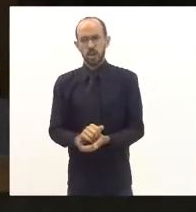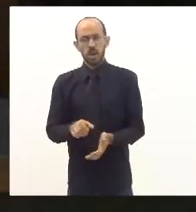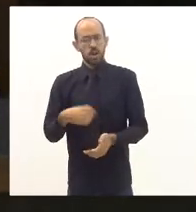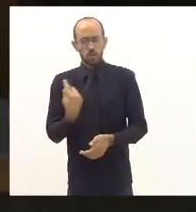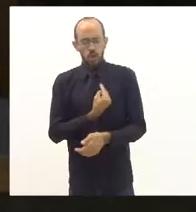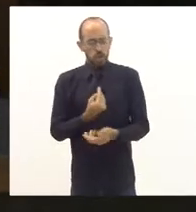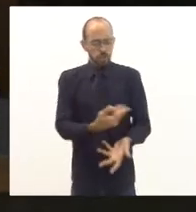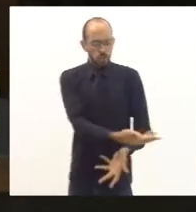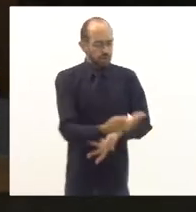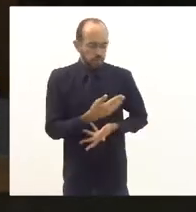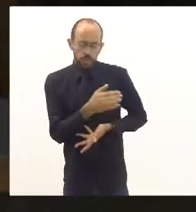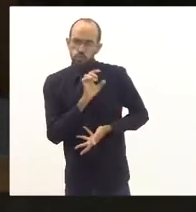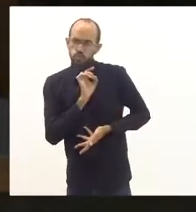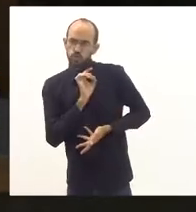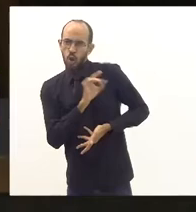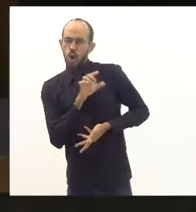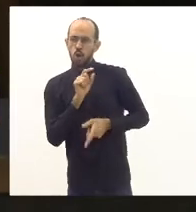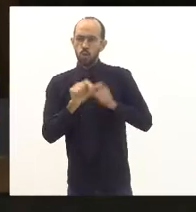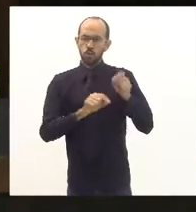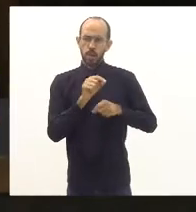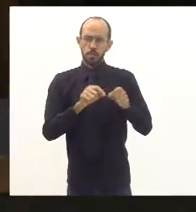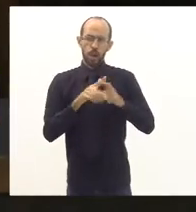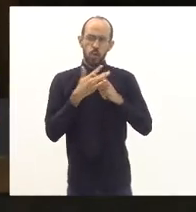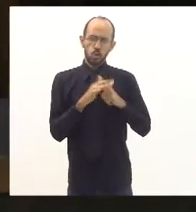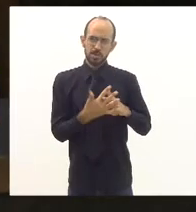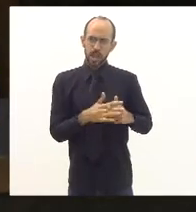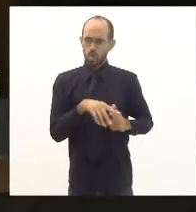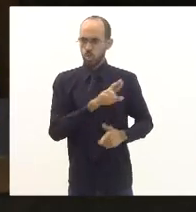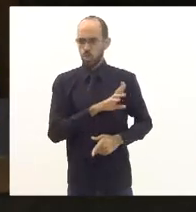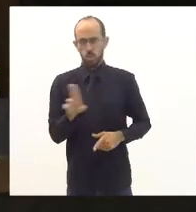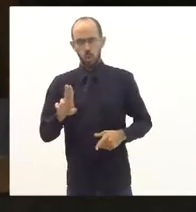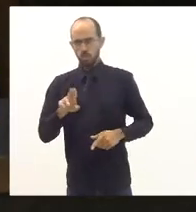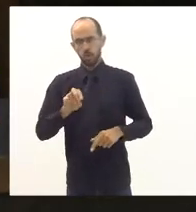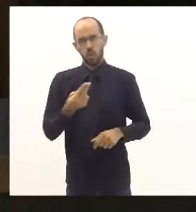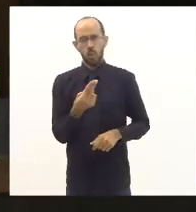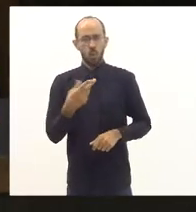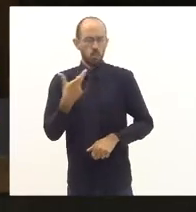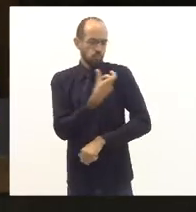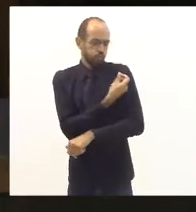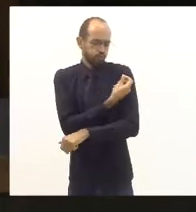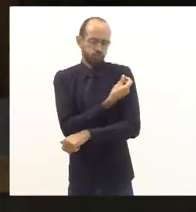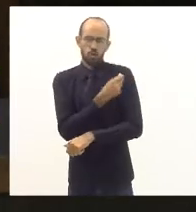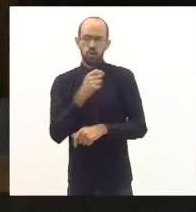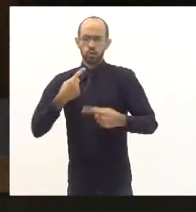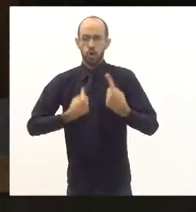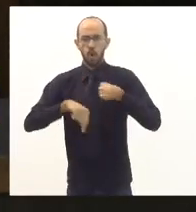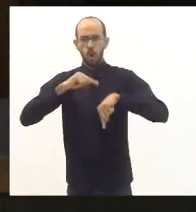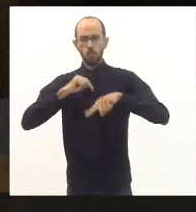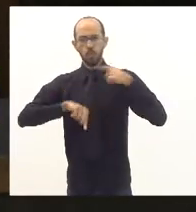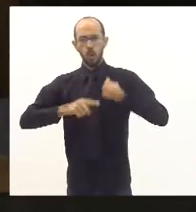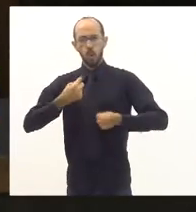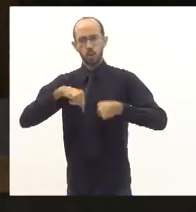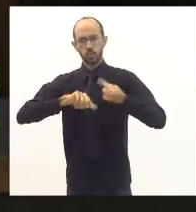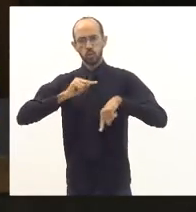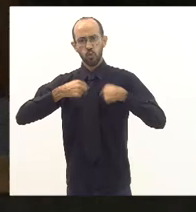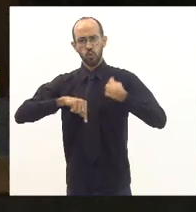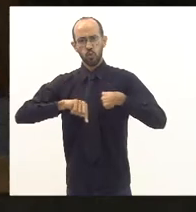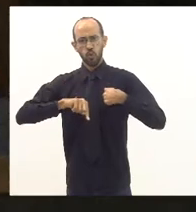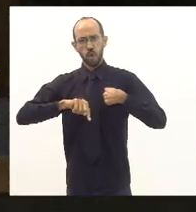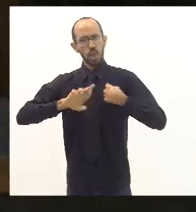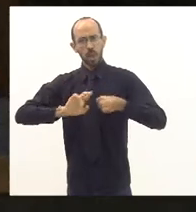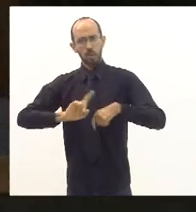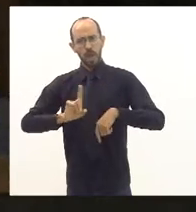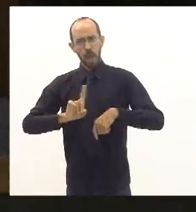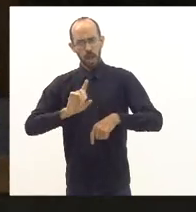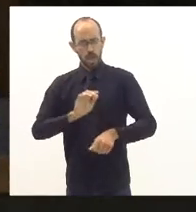só para retificação de nome, para encaminhamento de hormonização, ou porque houve uma discriminação no